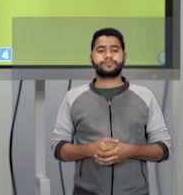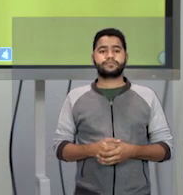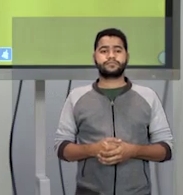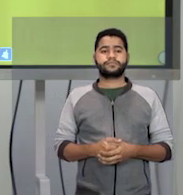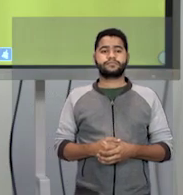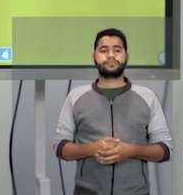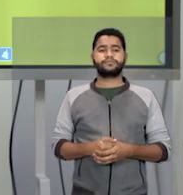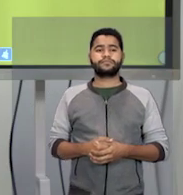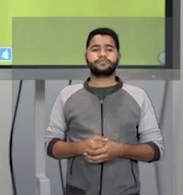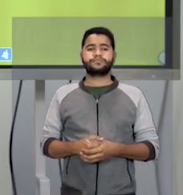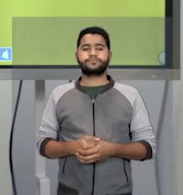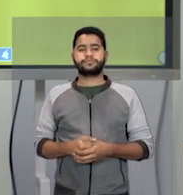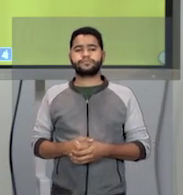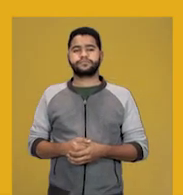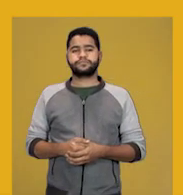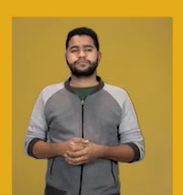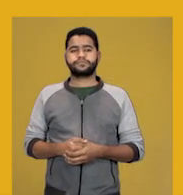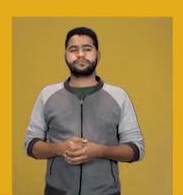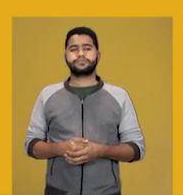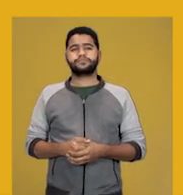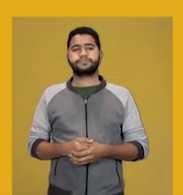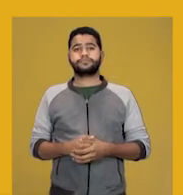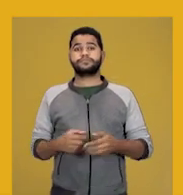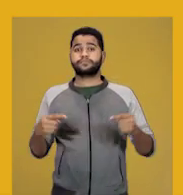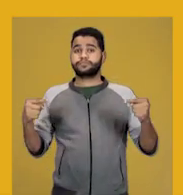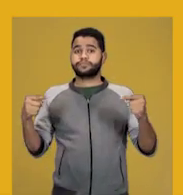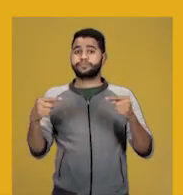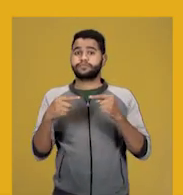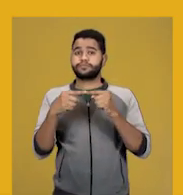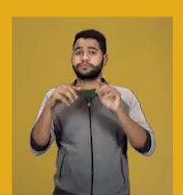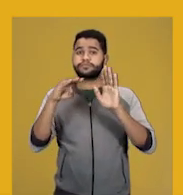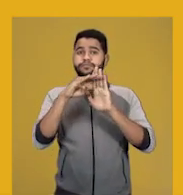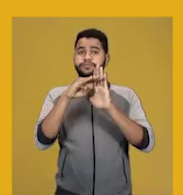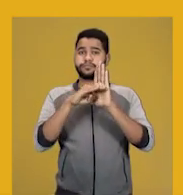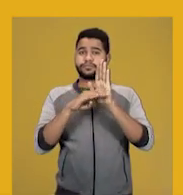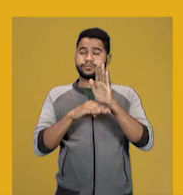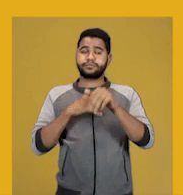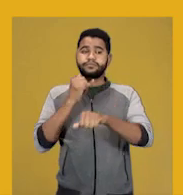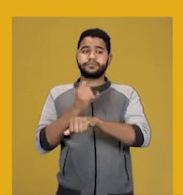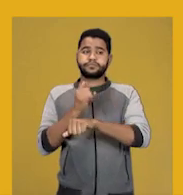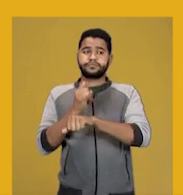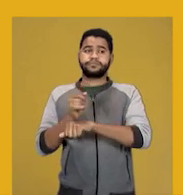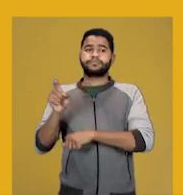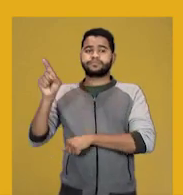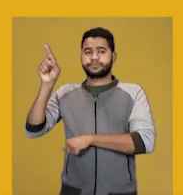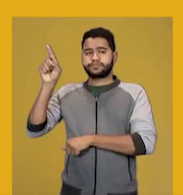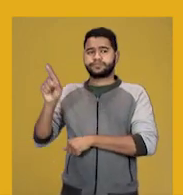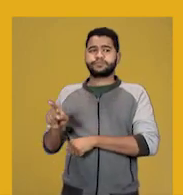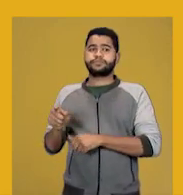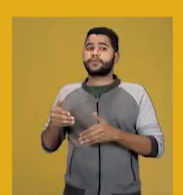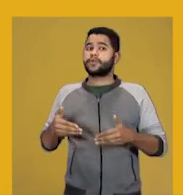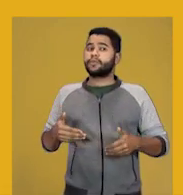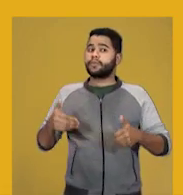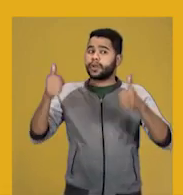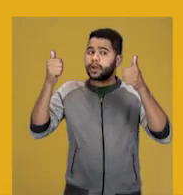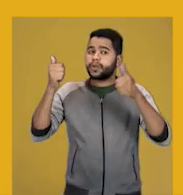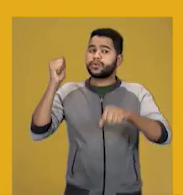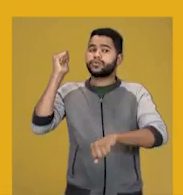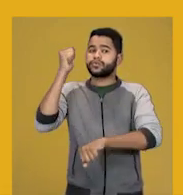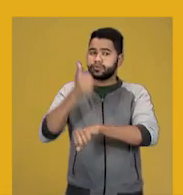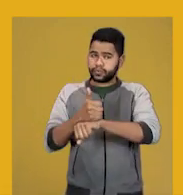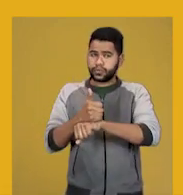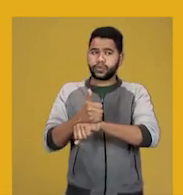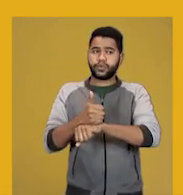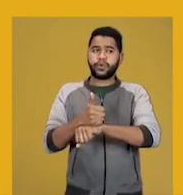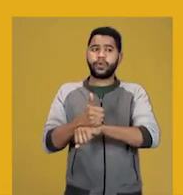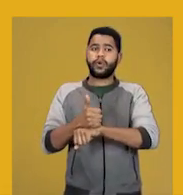essa pergunta diz o seguinte: de acordo com as propriedades dos metais listadas na tabela, o melhor metal para